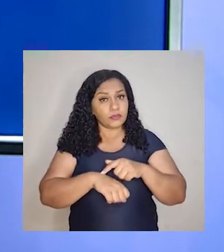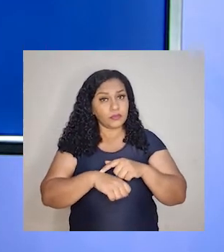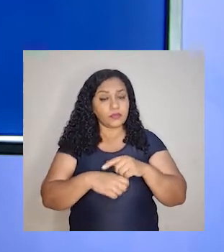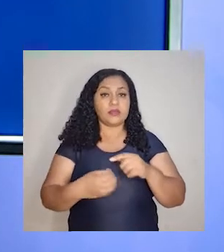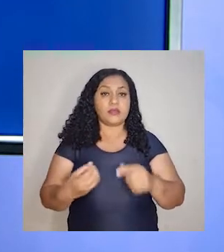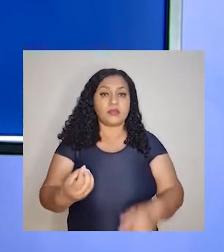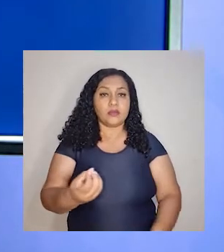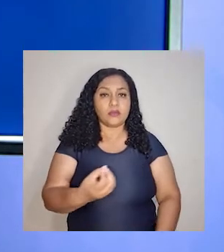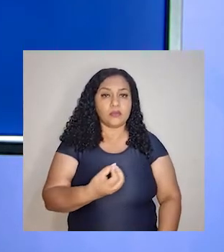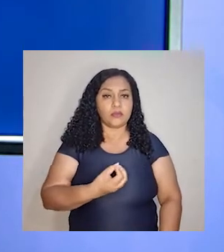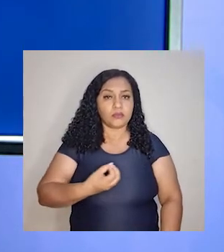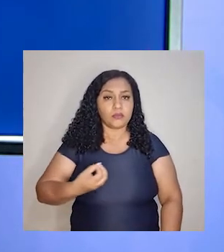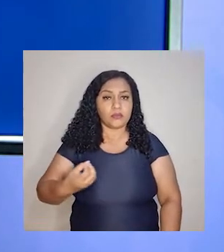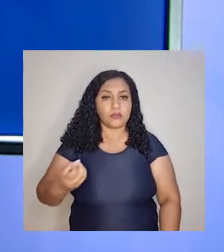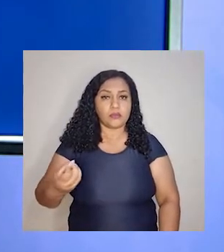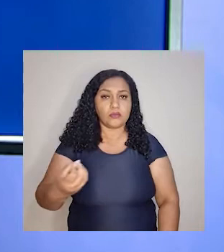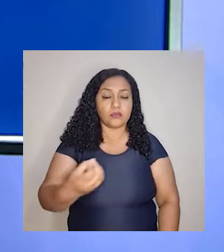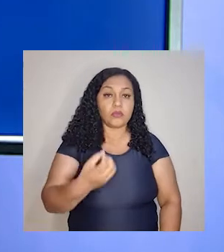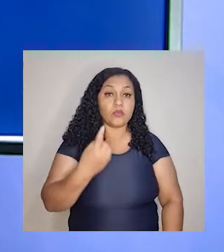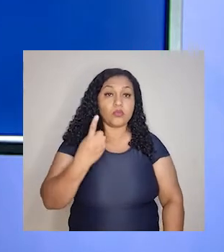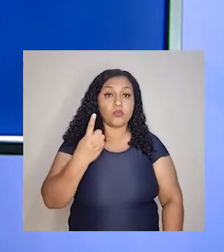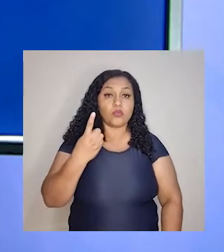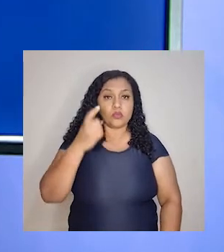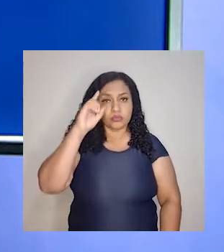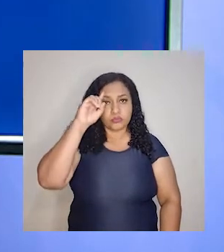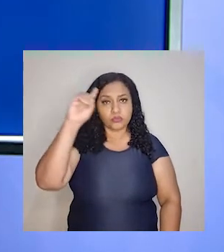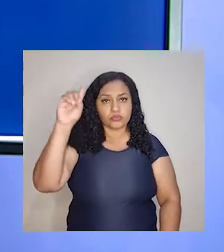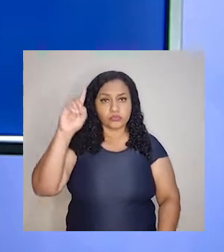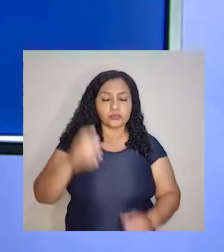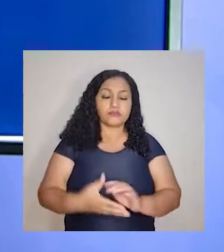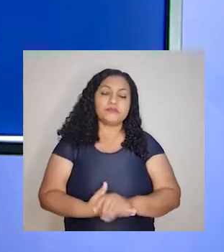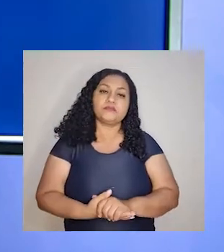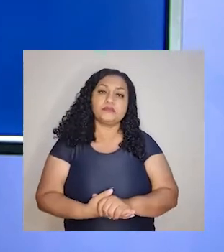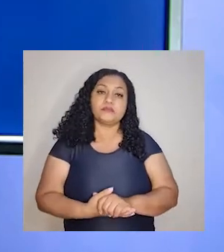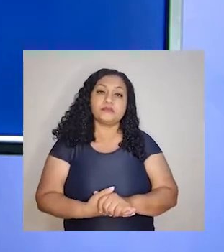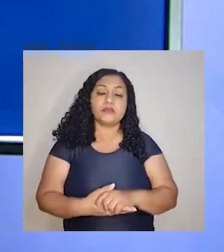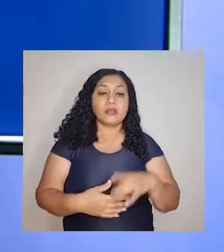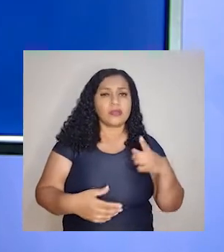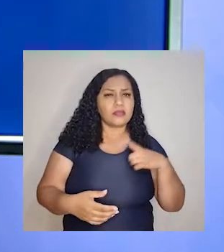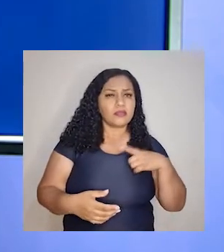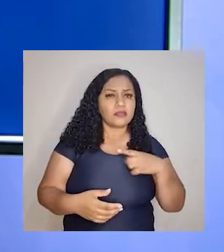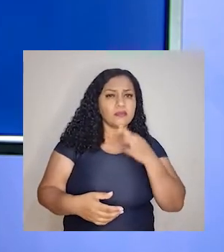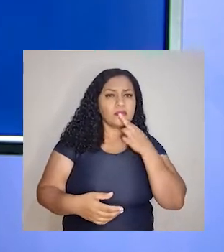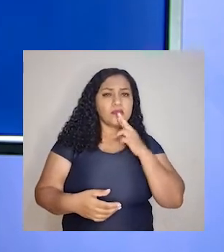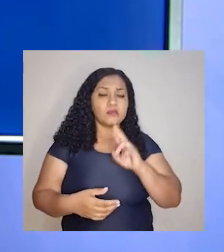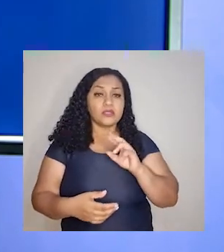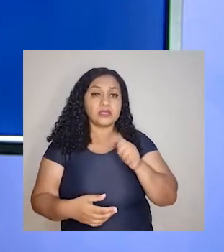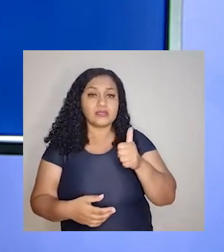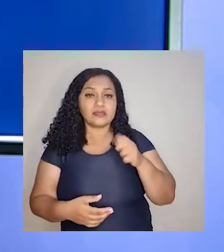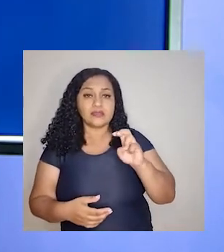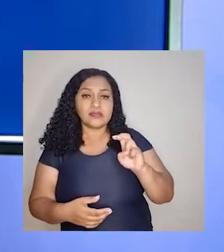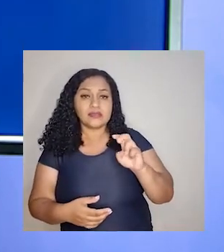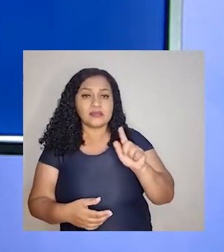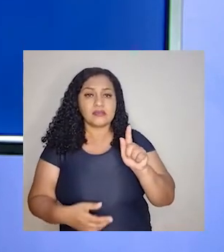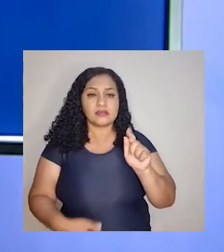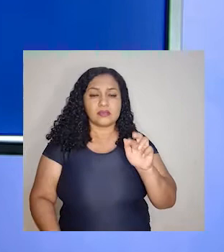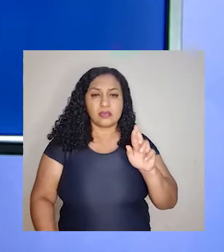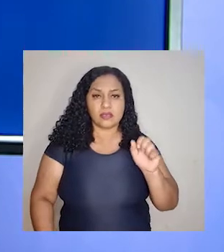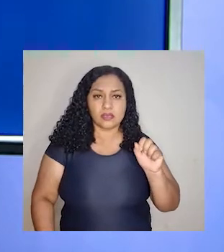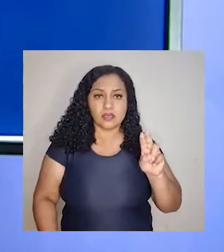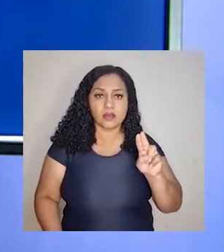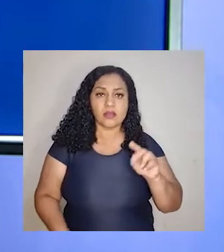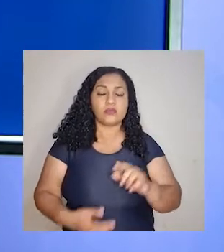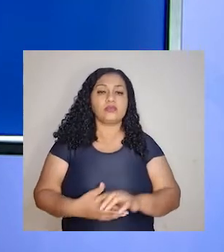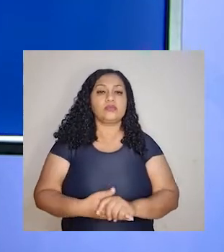pelas 24 horas que é o tempo que dura a rotação ou seja um dia dez a gente chegou a